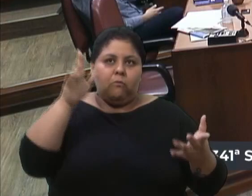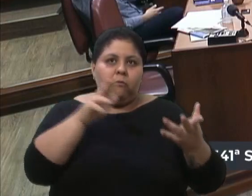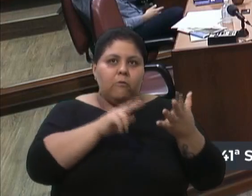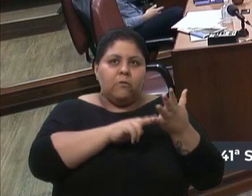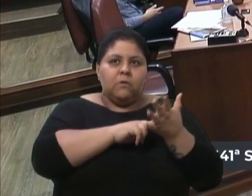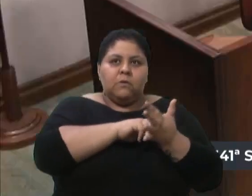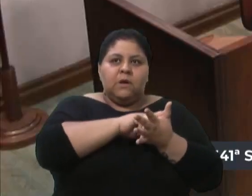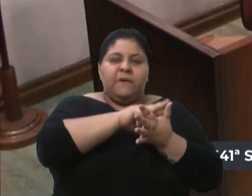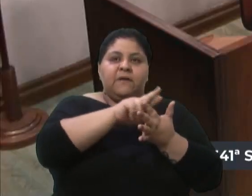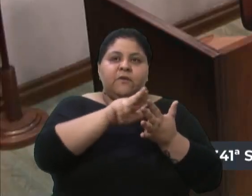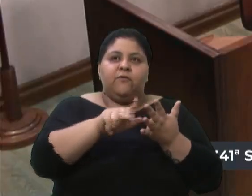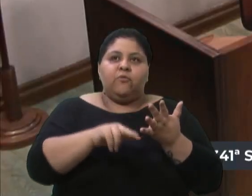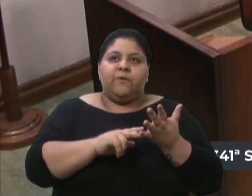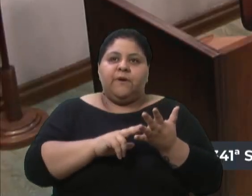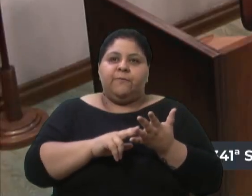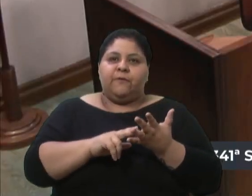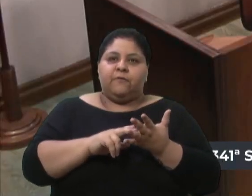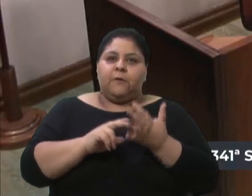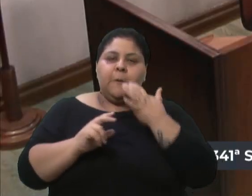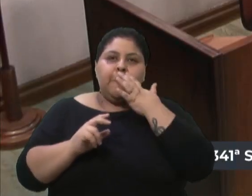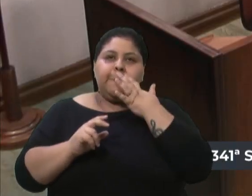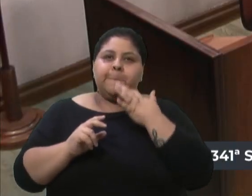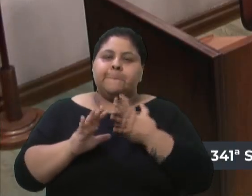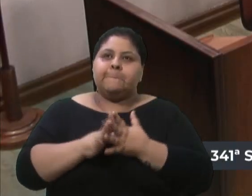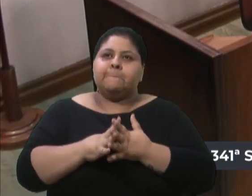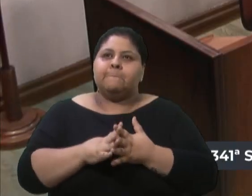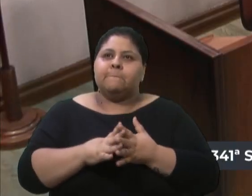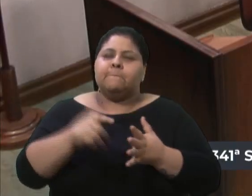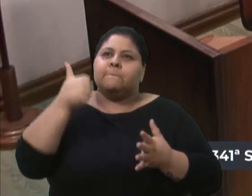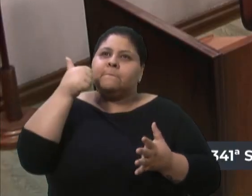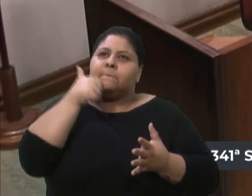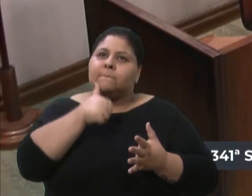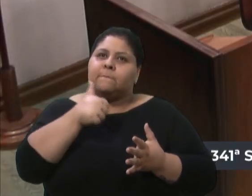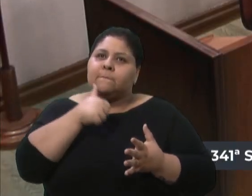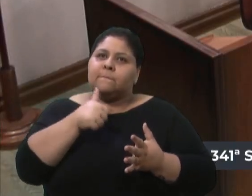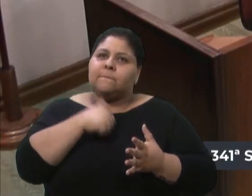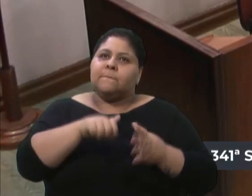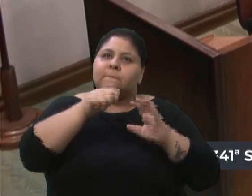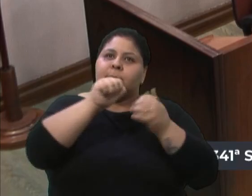elogios e apoio da participação feminina no esporte, de um modo geral.